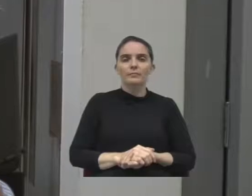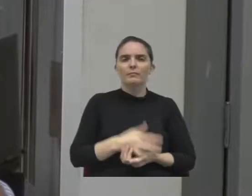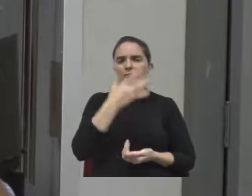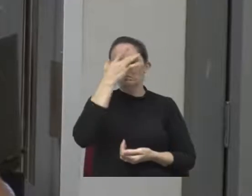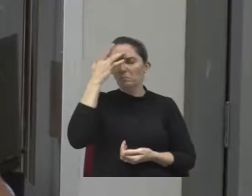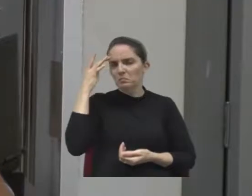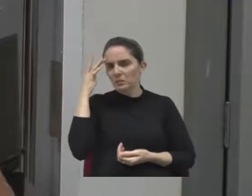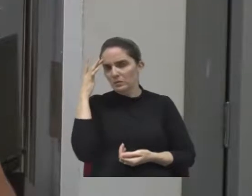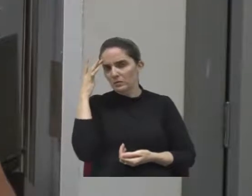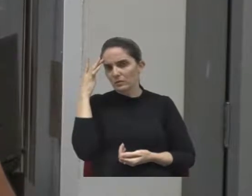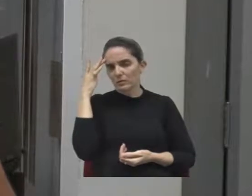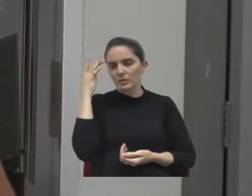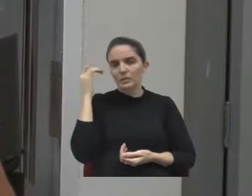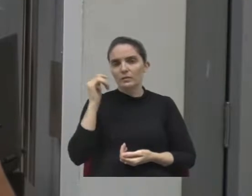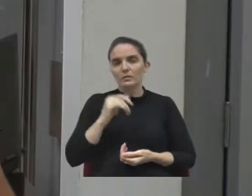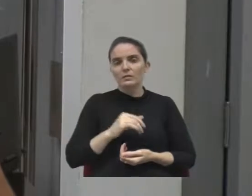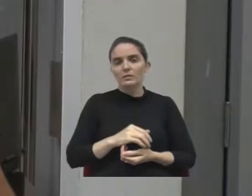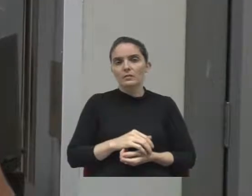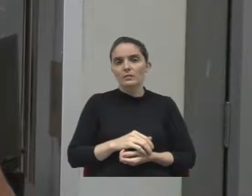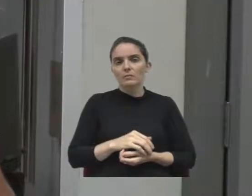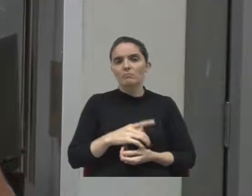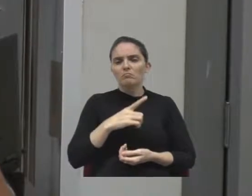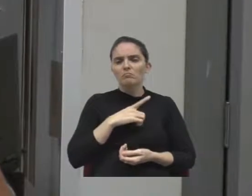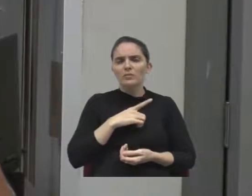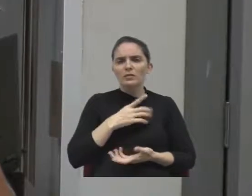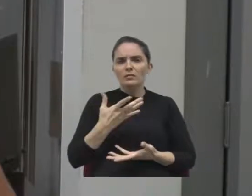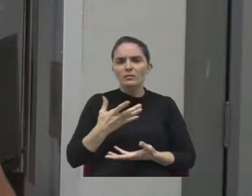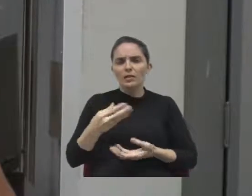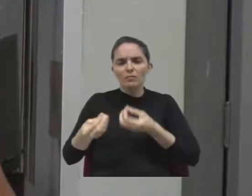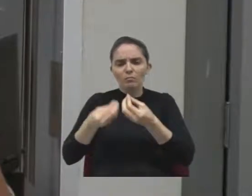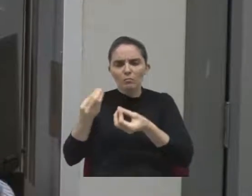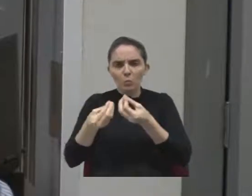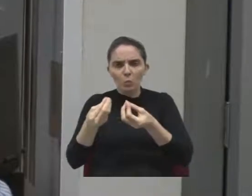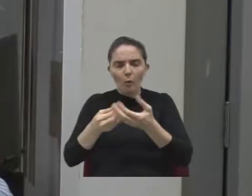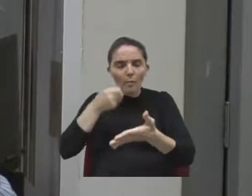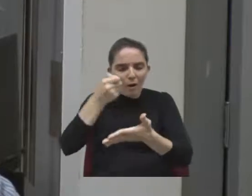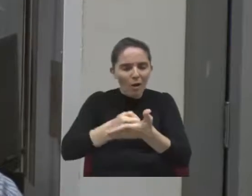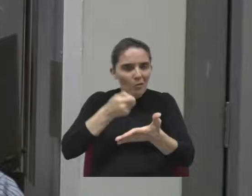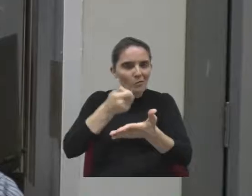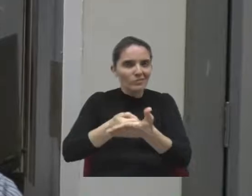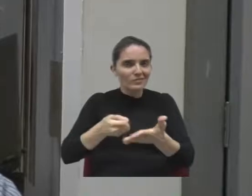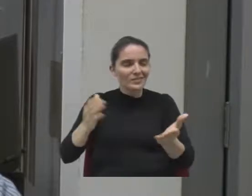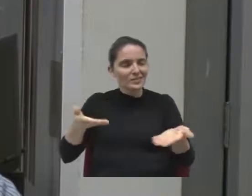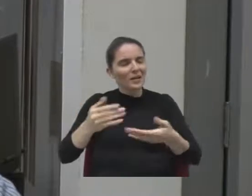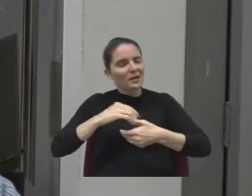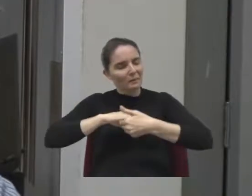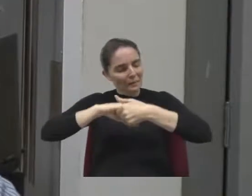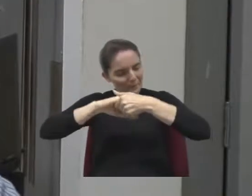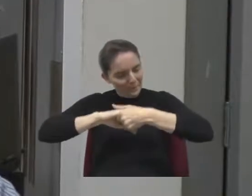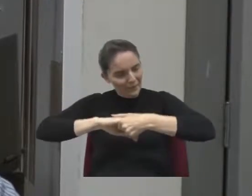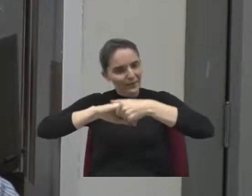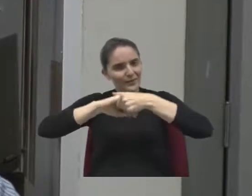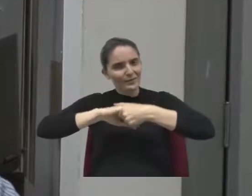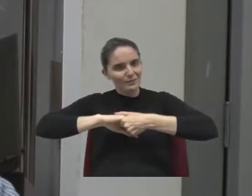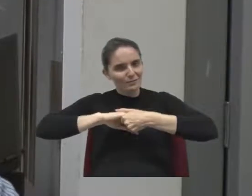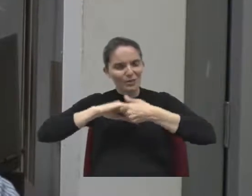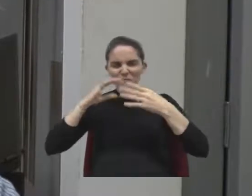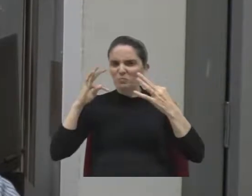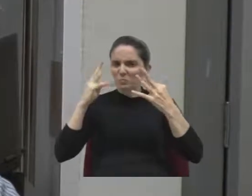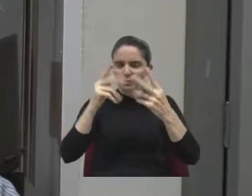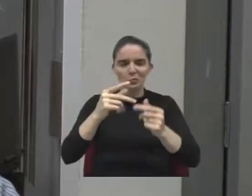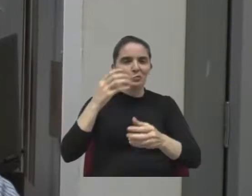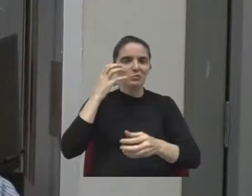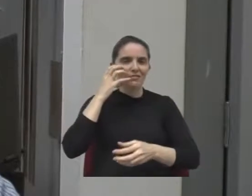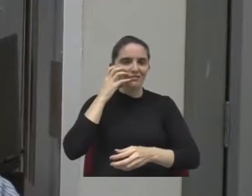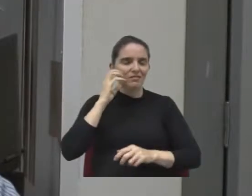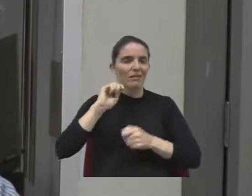né, políticas para poder batalhar por ela. Então, fica aqui realmente o parabéns, que tudo que o senhor faz em relação à